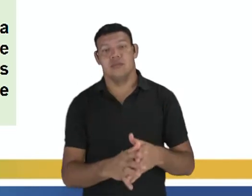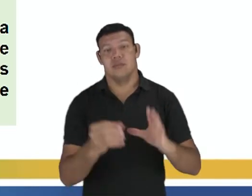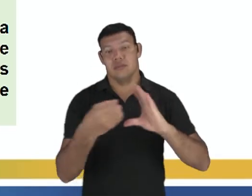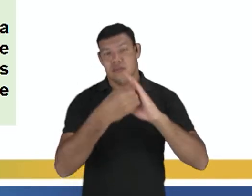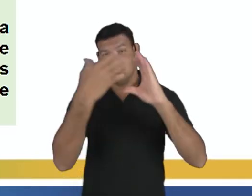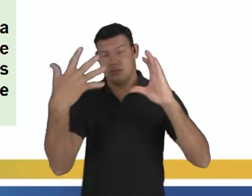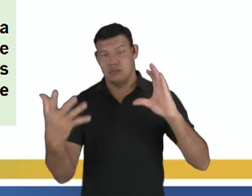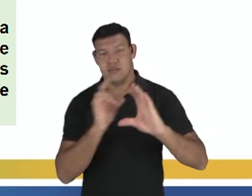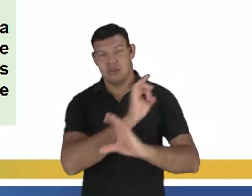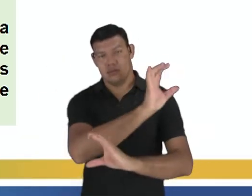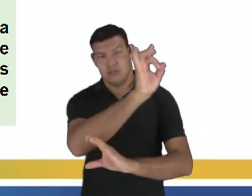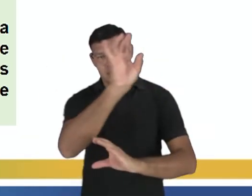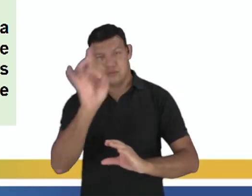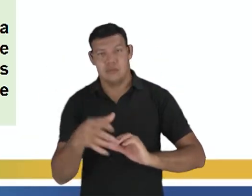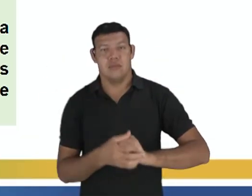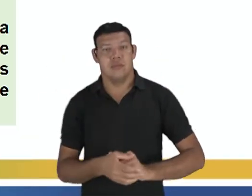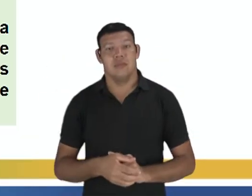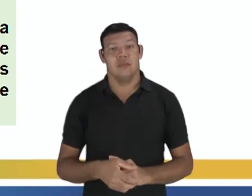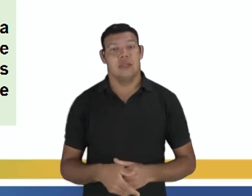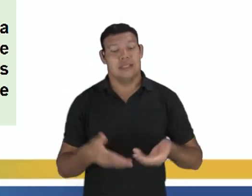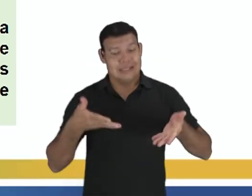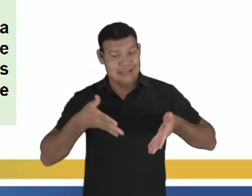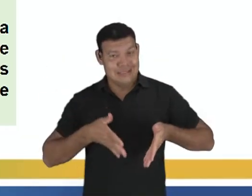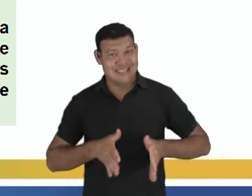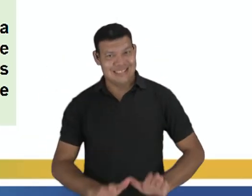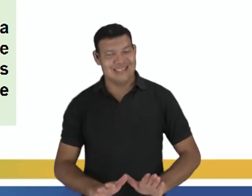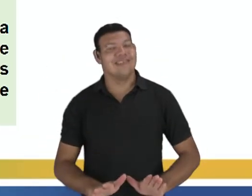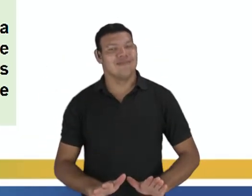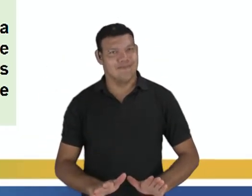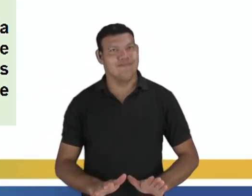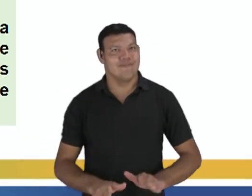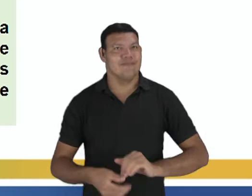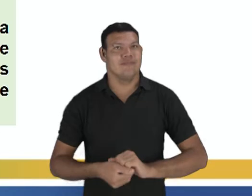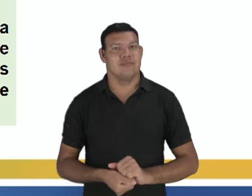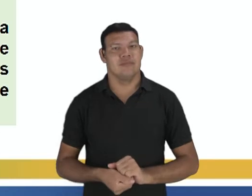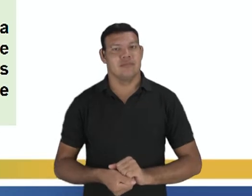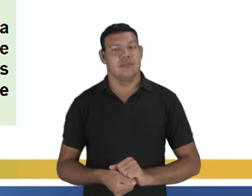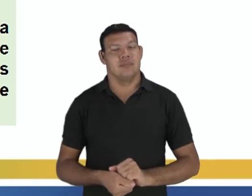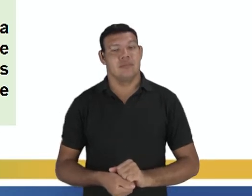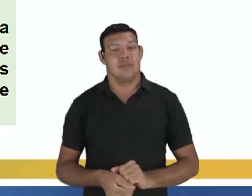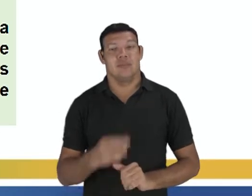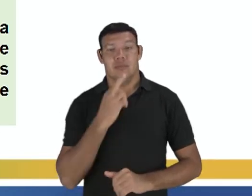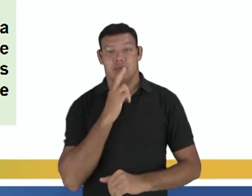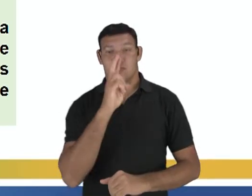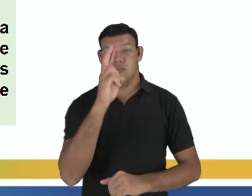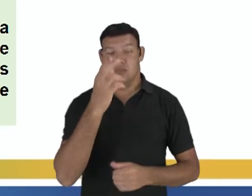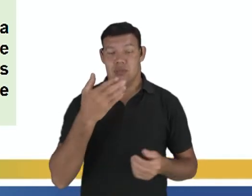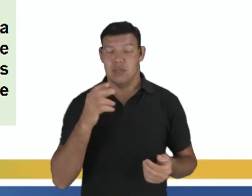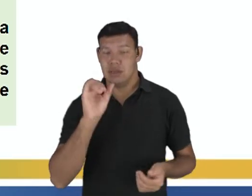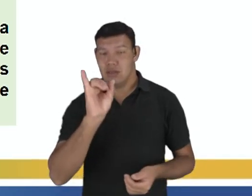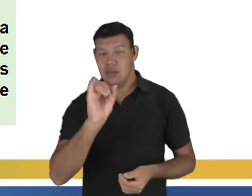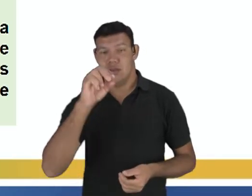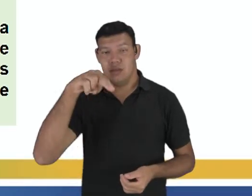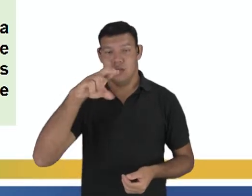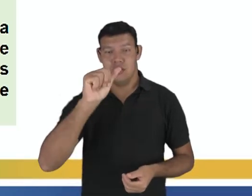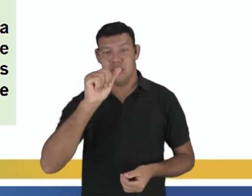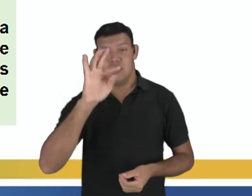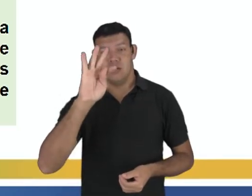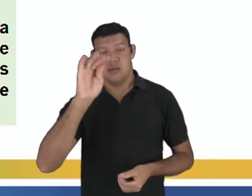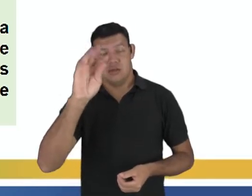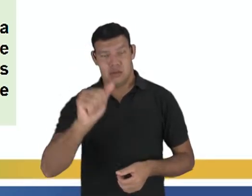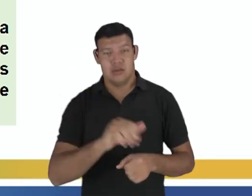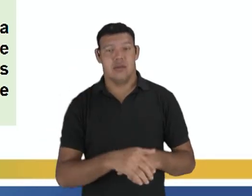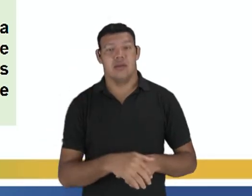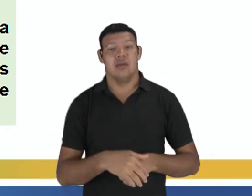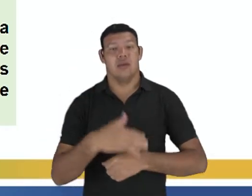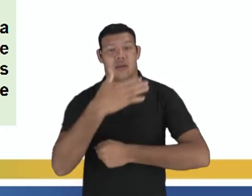tem para vocês, a resposta imune inata já nasce com a pessoa, Inata, o próprio nome já diz, nasce com a pessoa, tá? É formada por